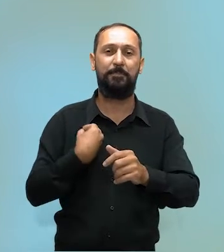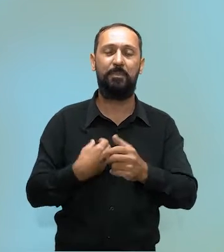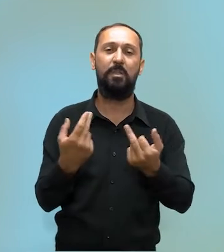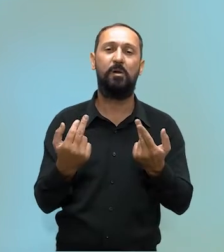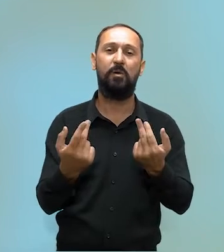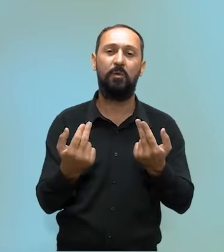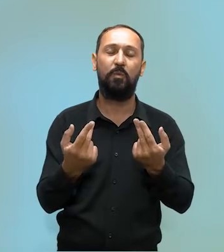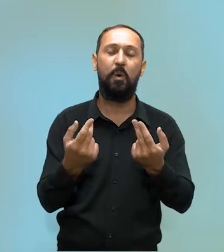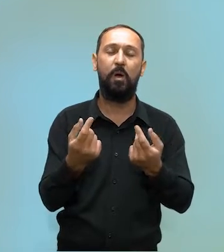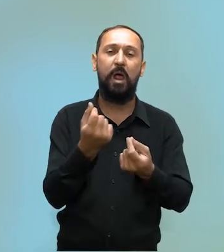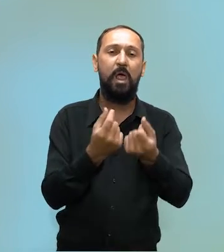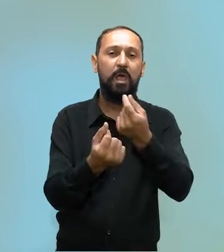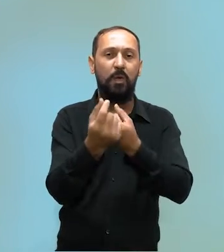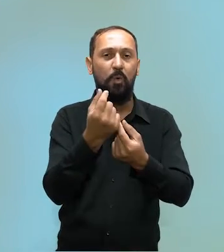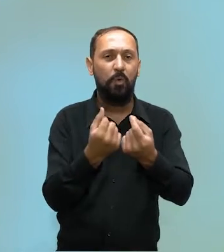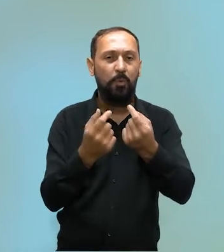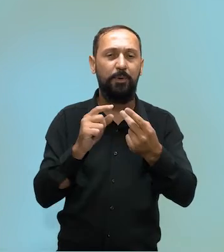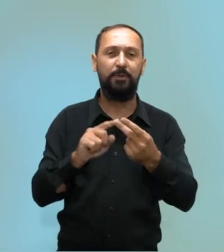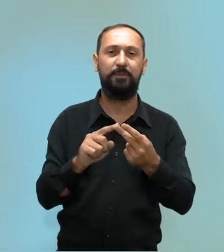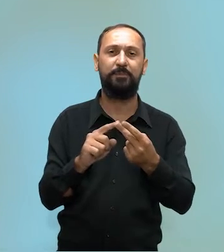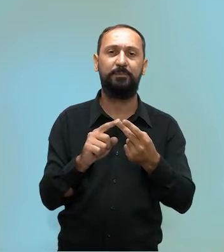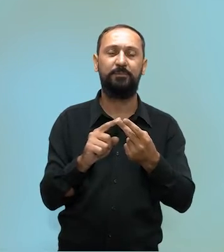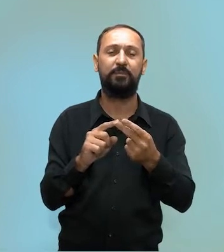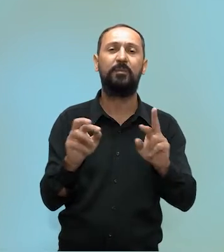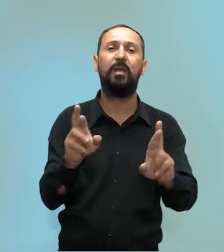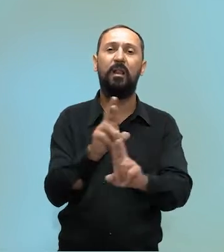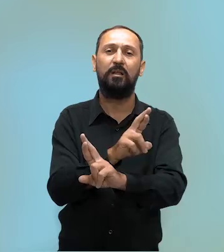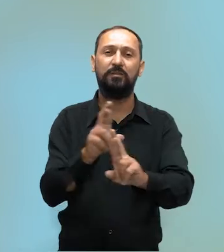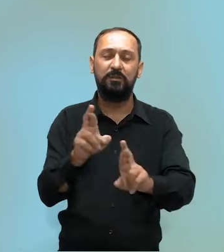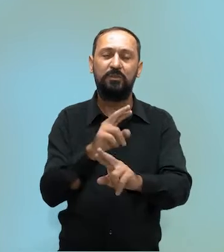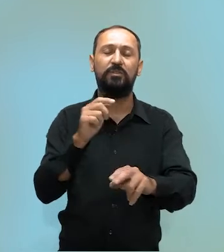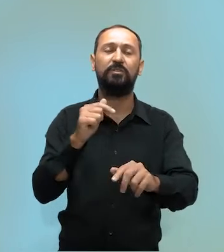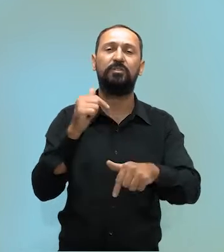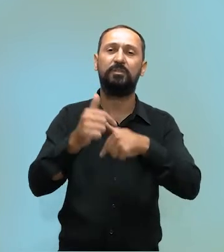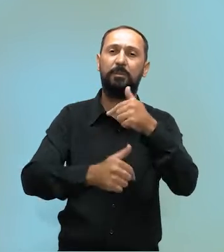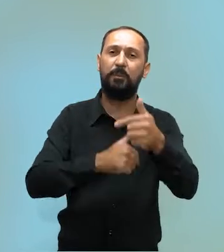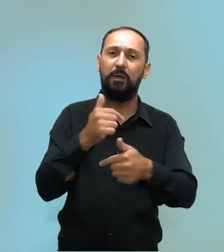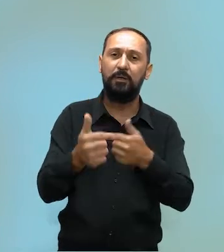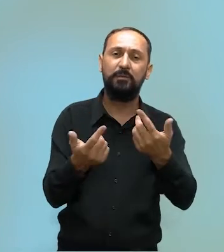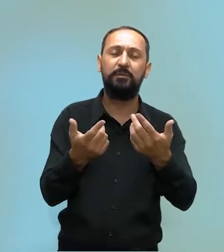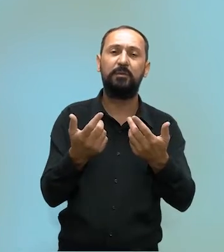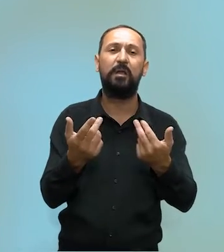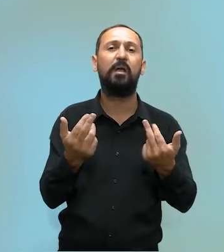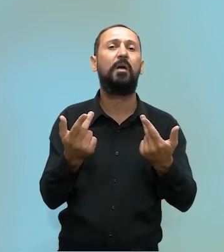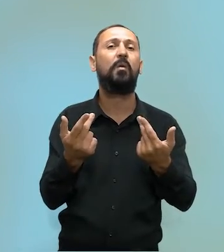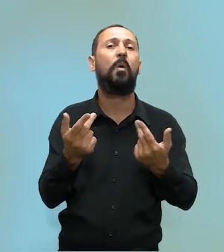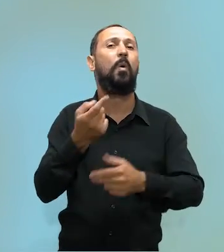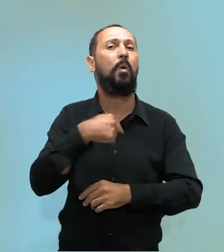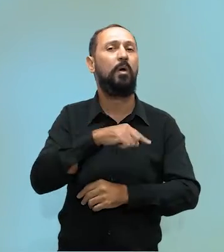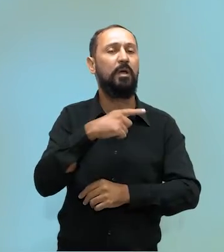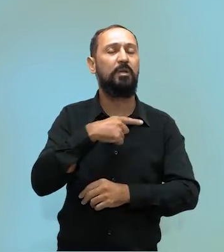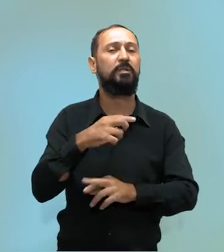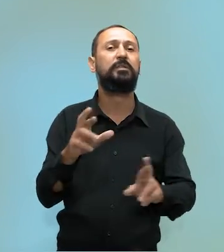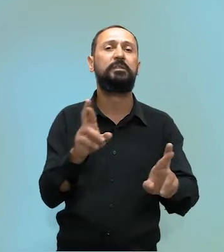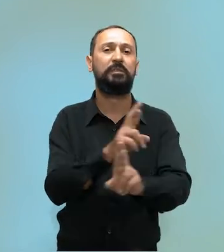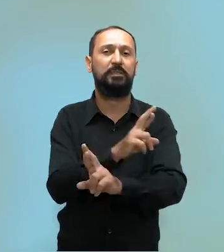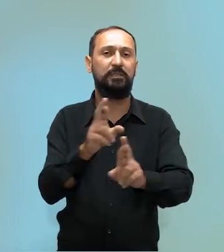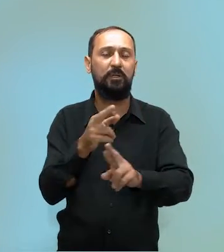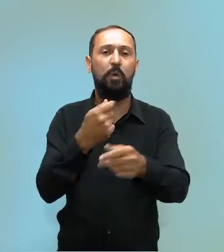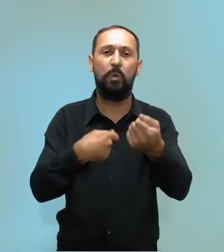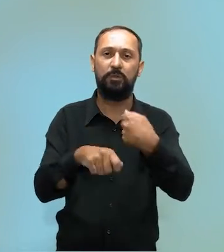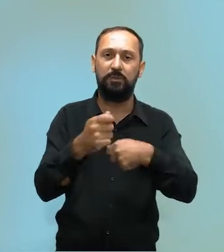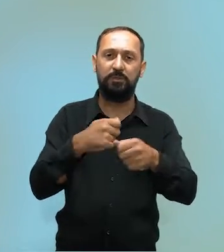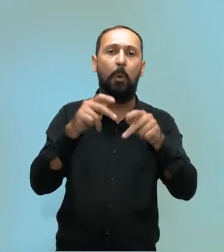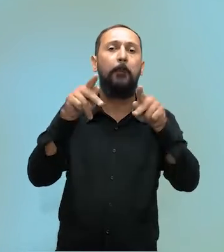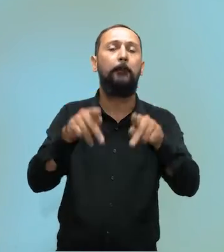nossa vida, como a economia, como as relações de trabalho e como a gente também se